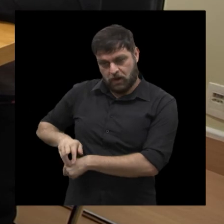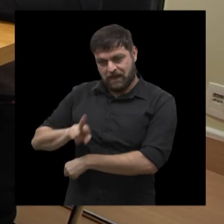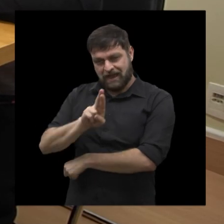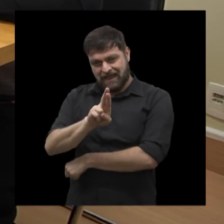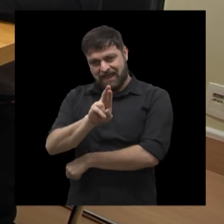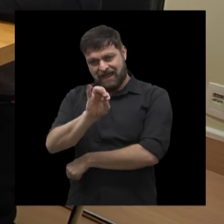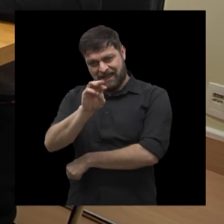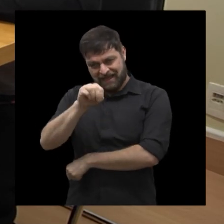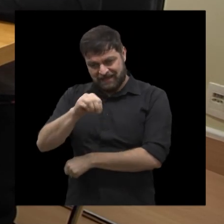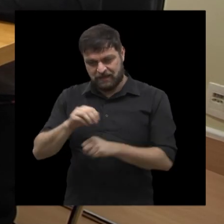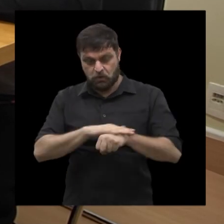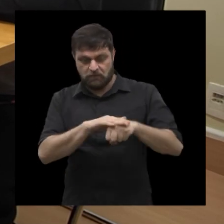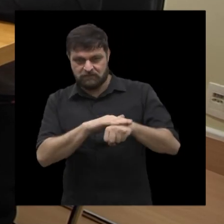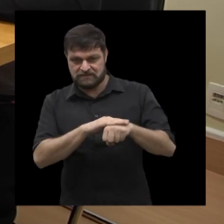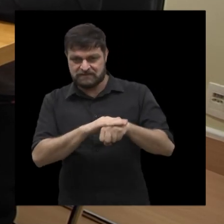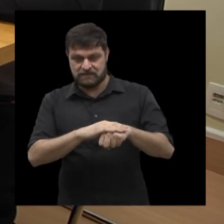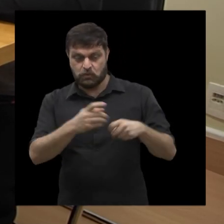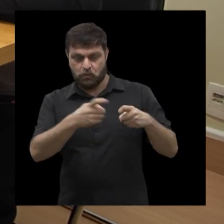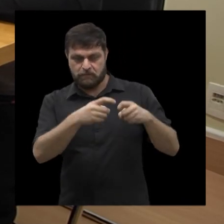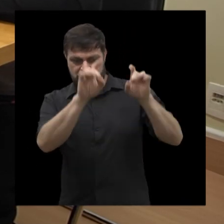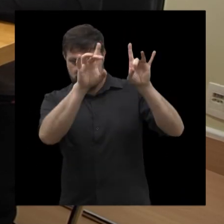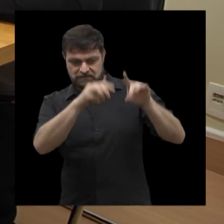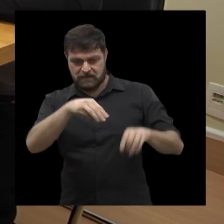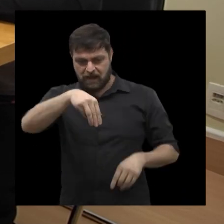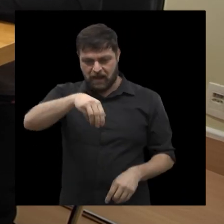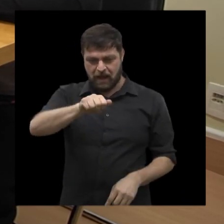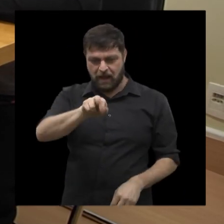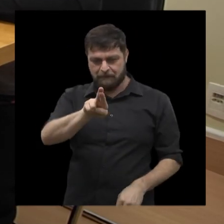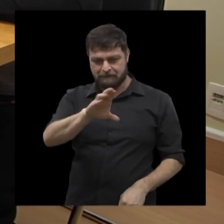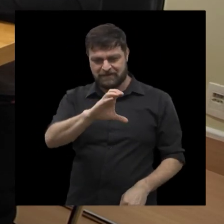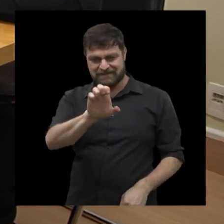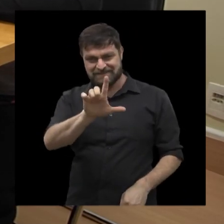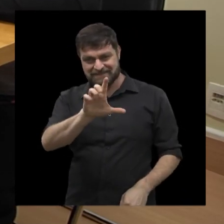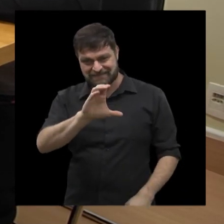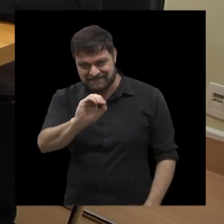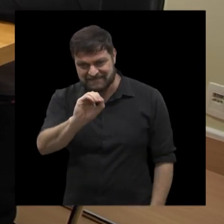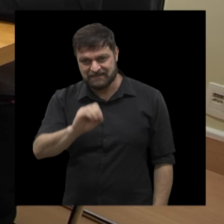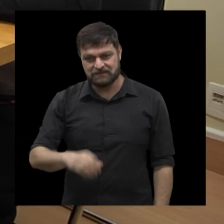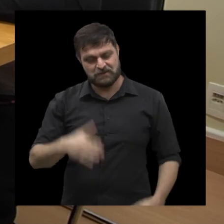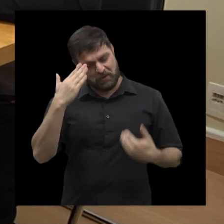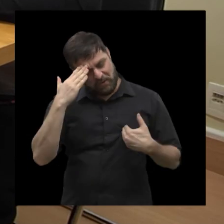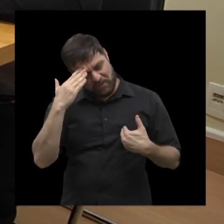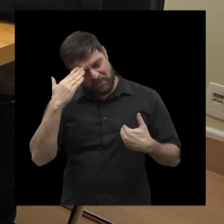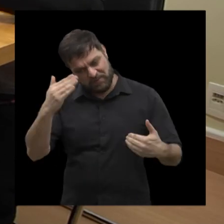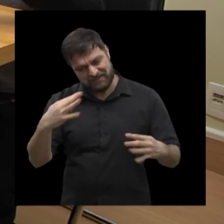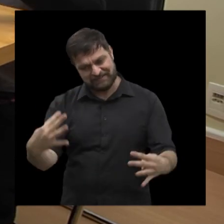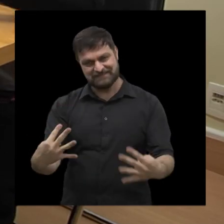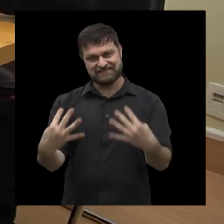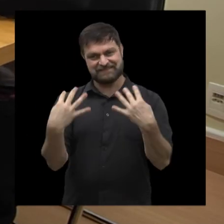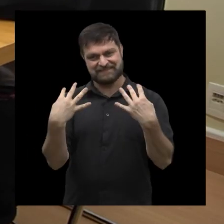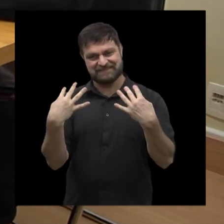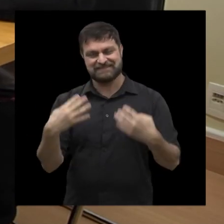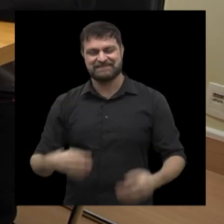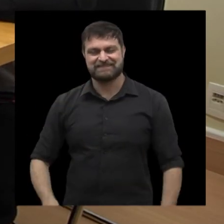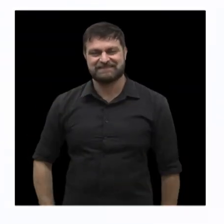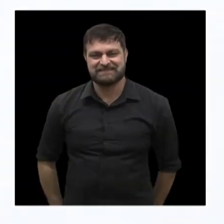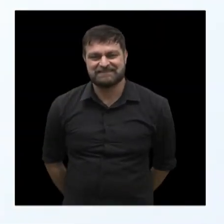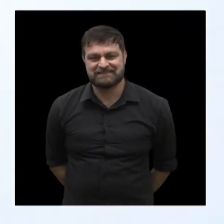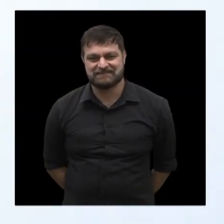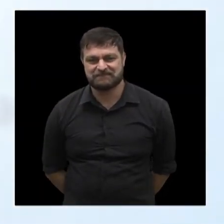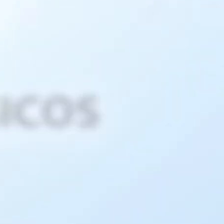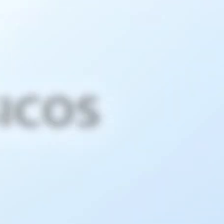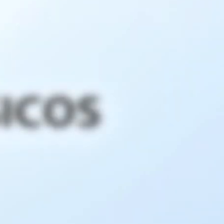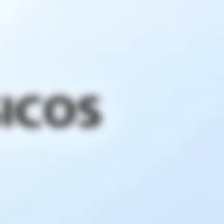renais com o nefrologista Marcelo Campos Orlandi. Obrigada por ter ficado com a gente, até o próximo.